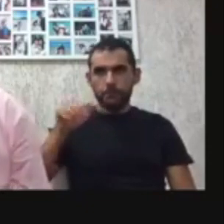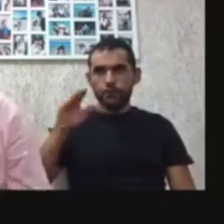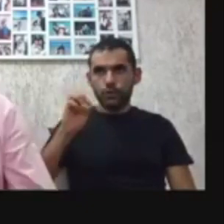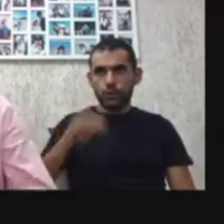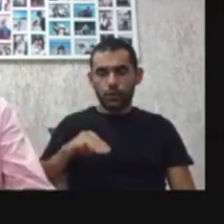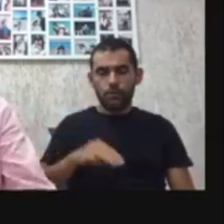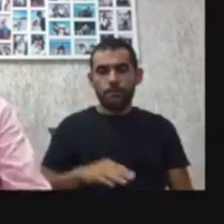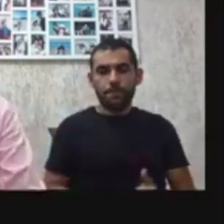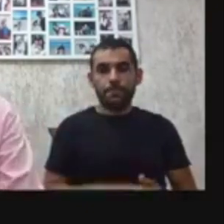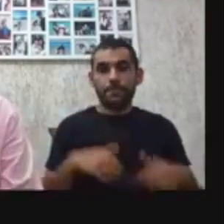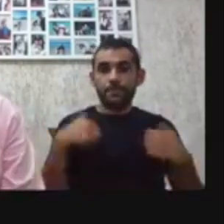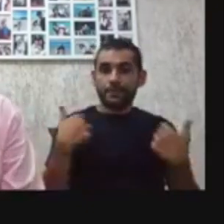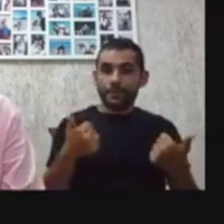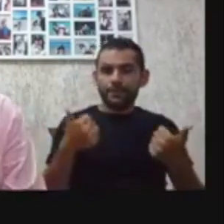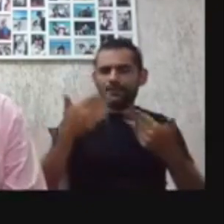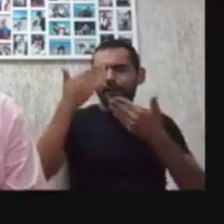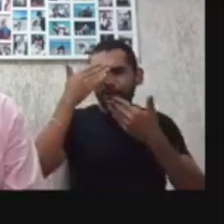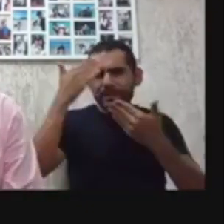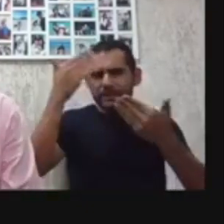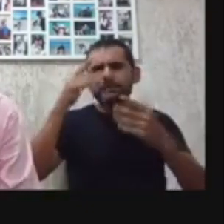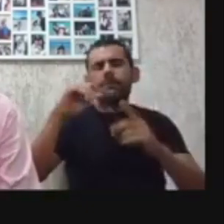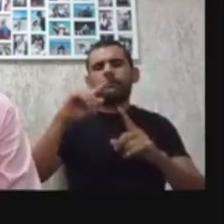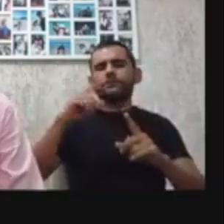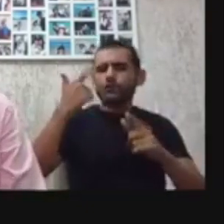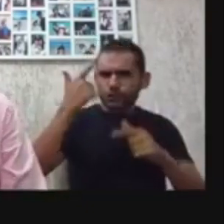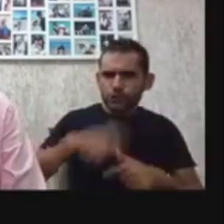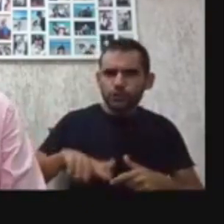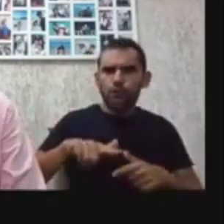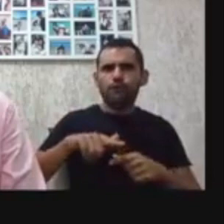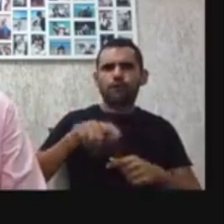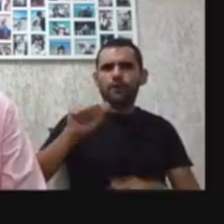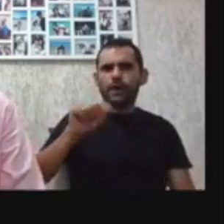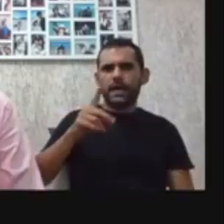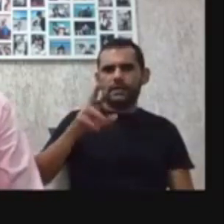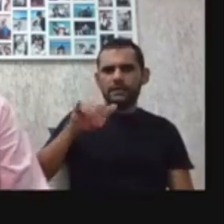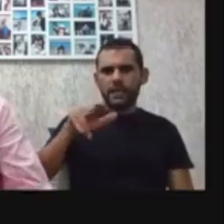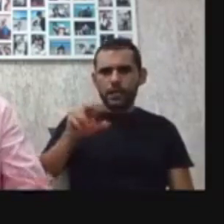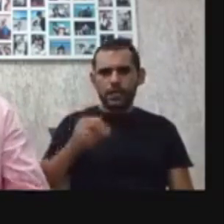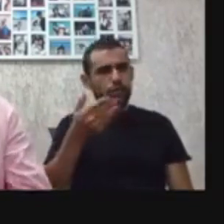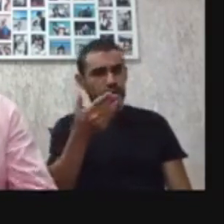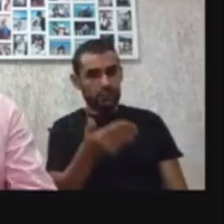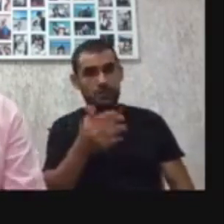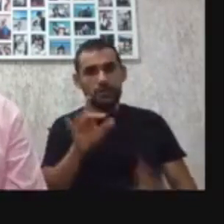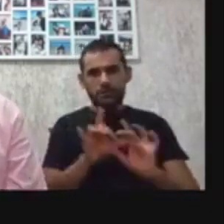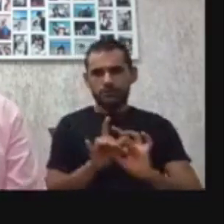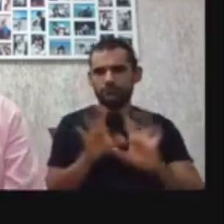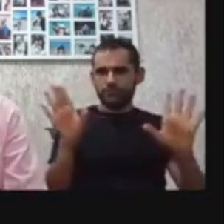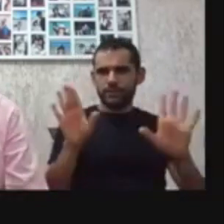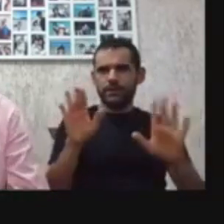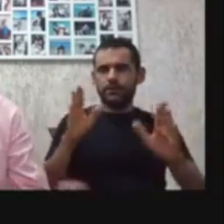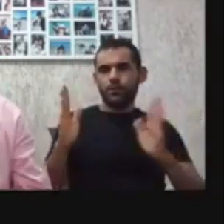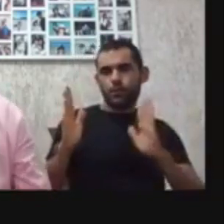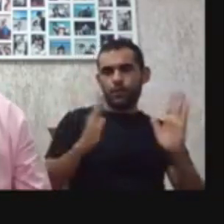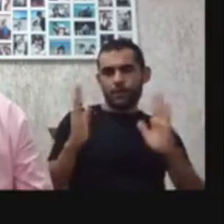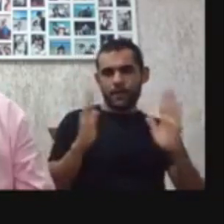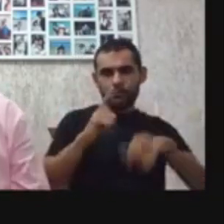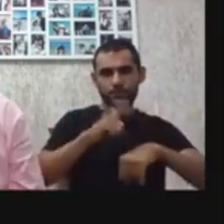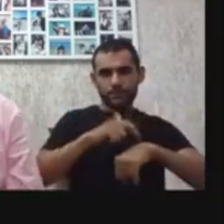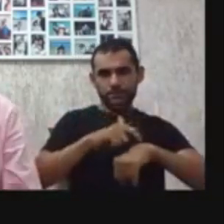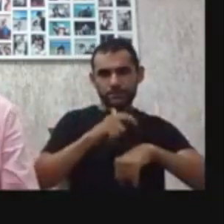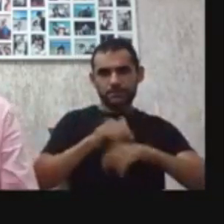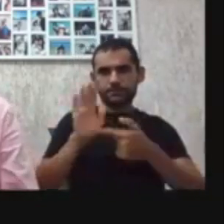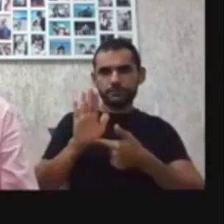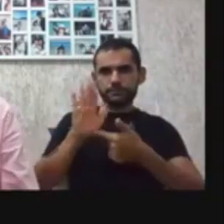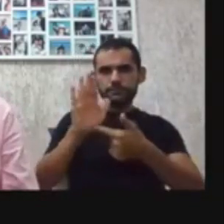valdecidazapac@gmail.com. Tá bom? E no mais, agradecer mais uma vez o Adriano Vianini por me ceder esse espaço, por